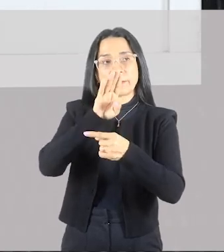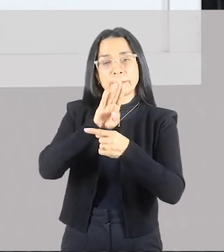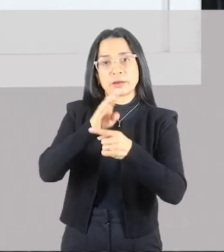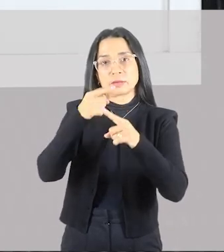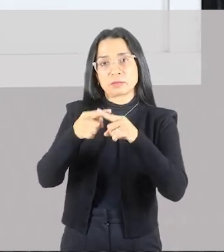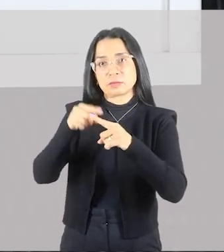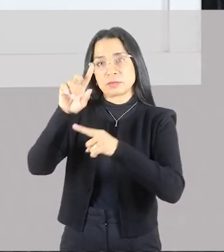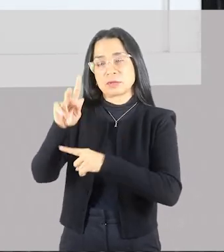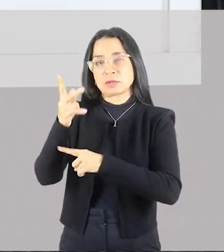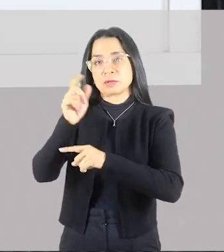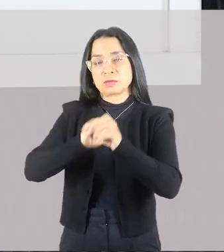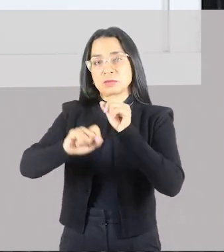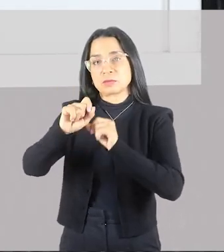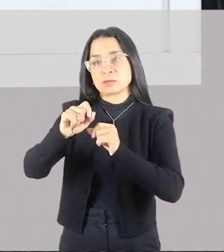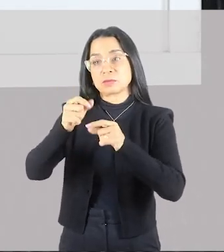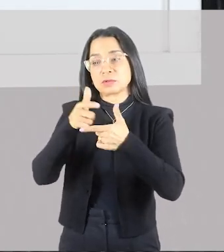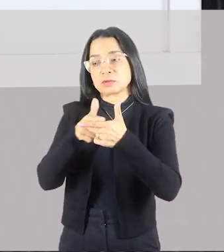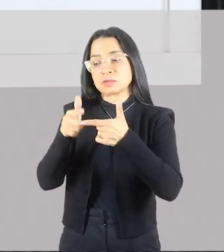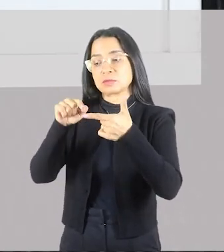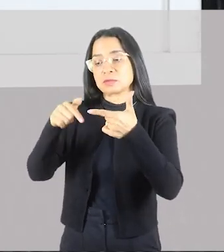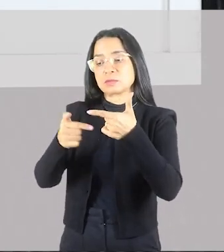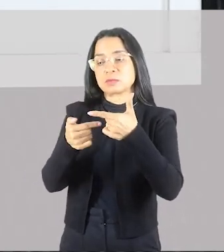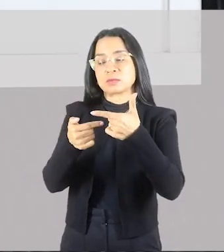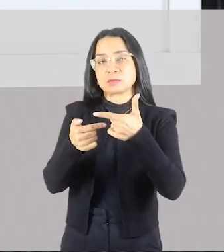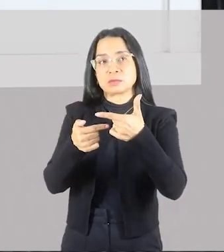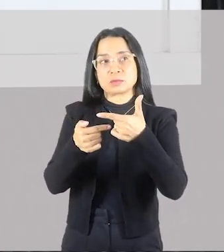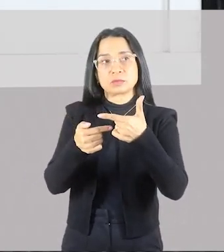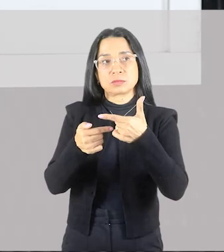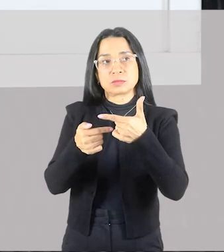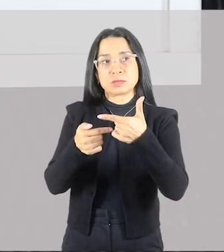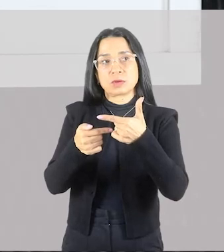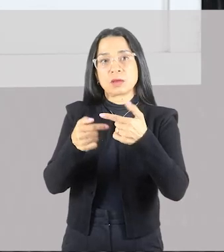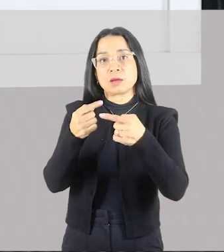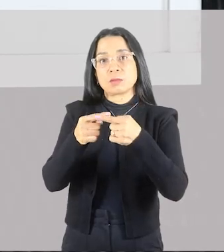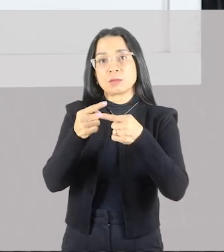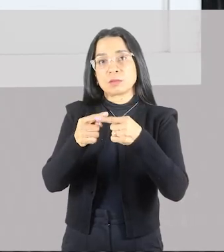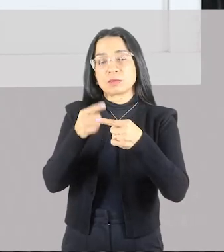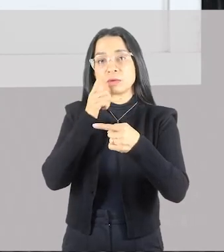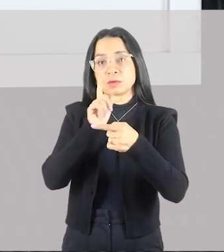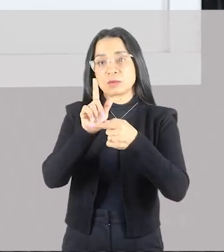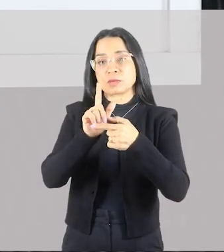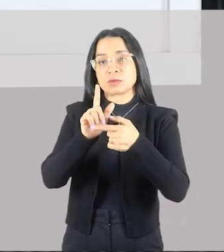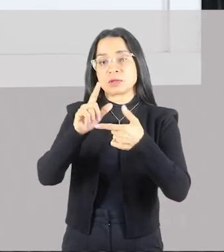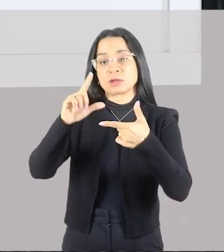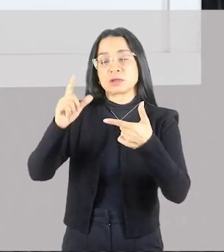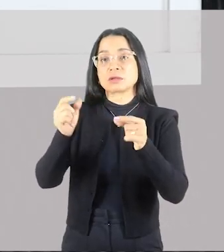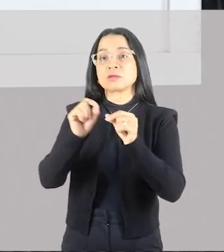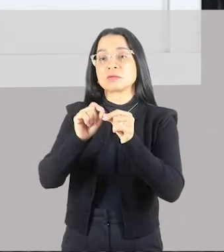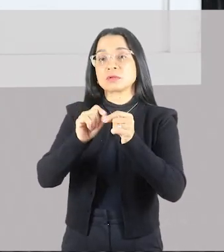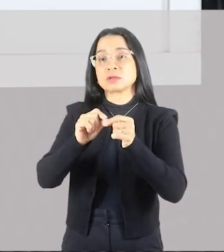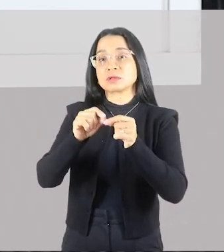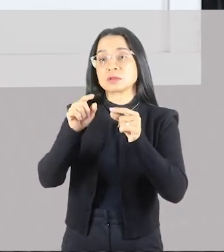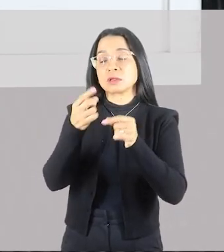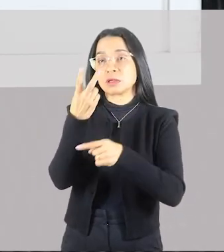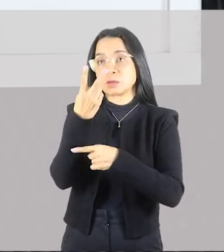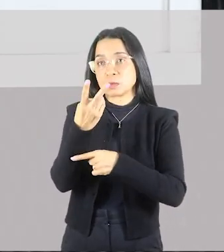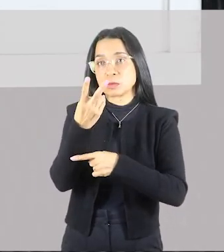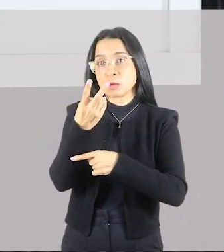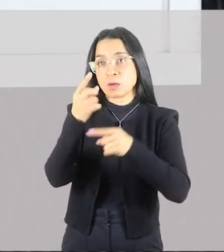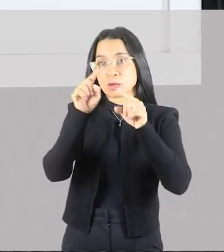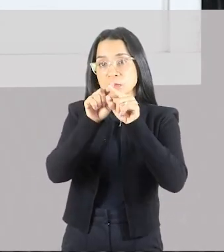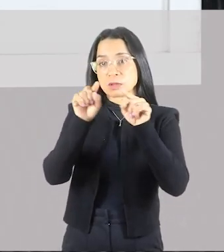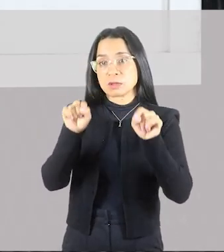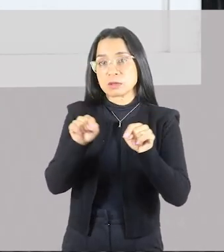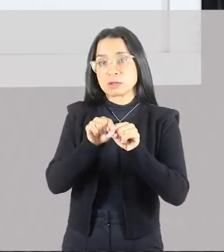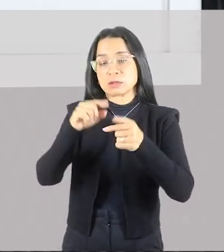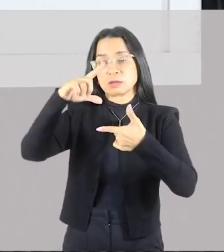uma diagonal aqui, ó, você consegue formar 2 triângulos. De um retângulo forma 2 triângulos. Se o retângulo é base vezes